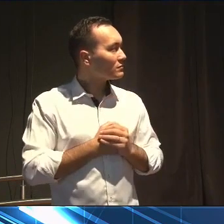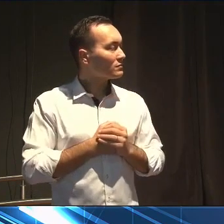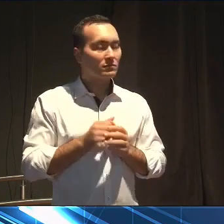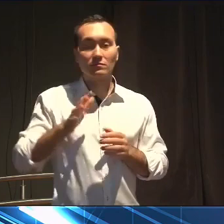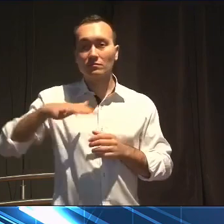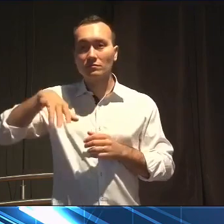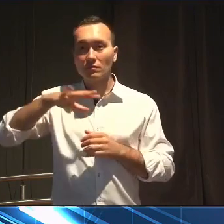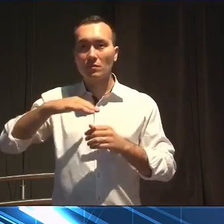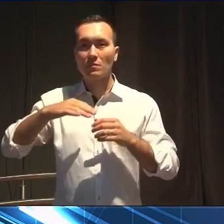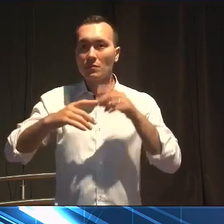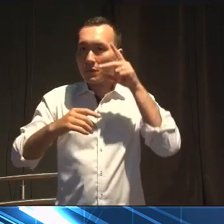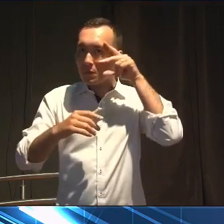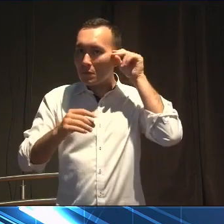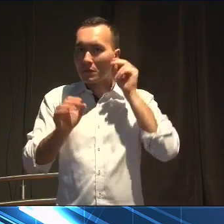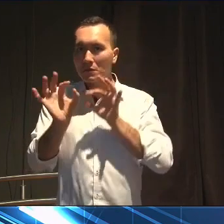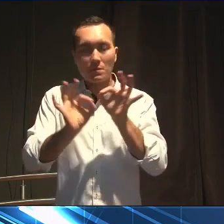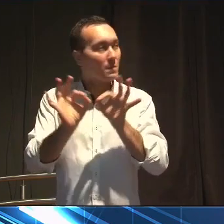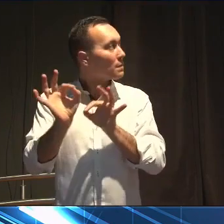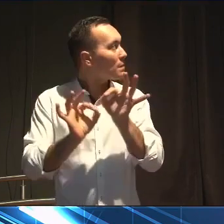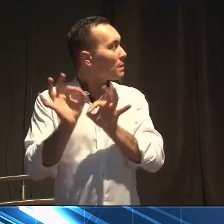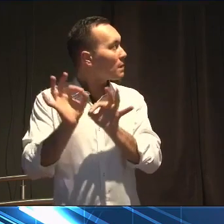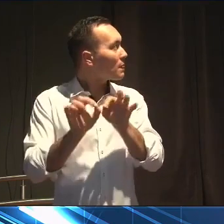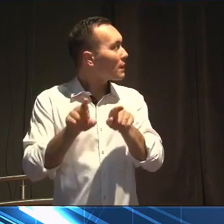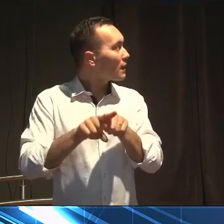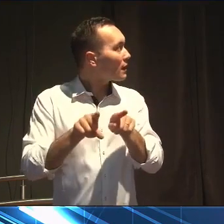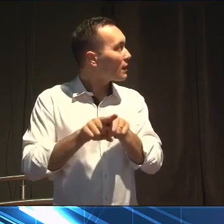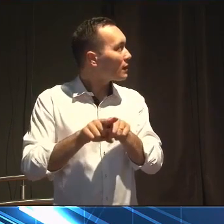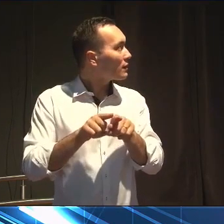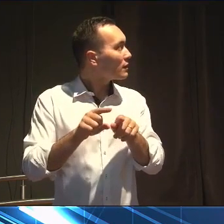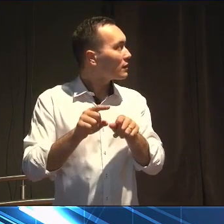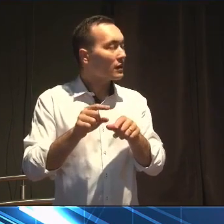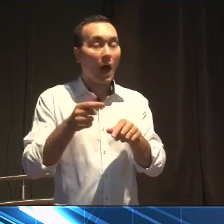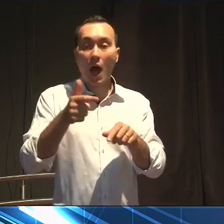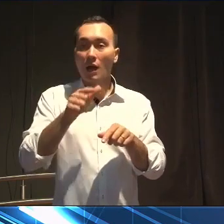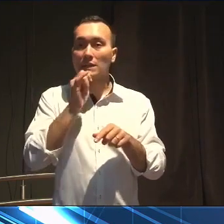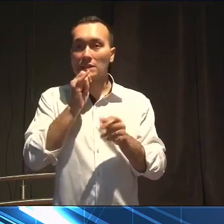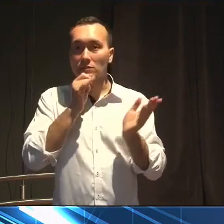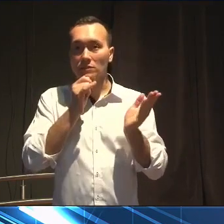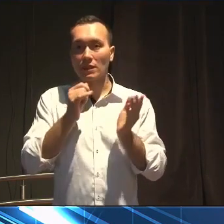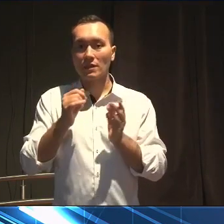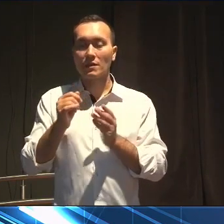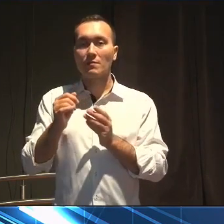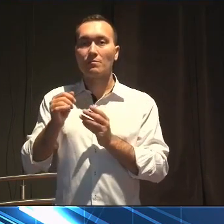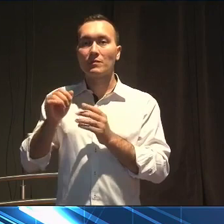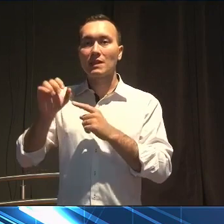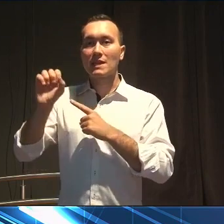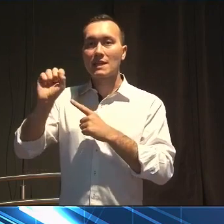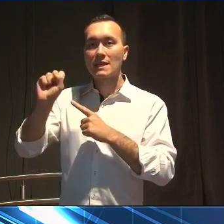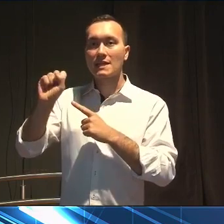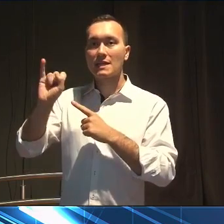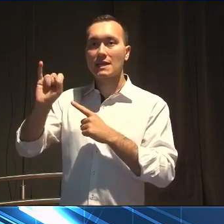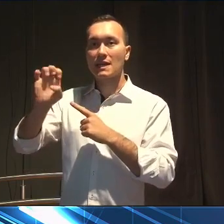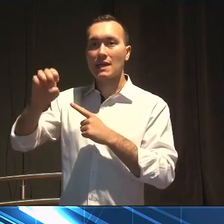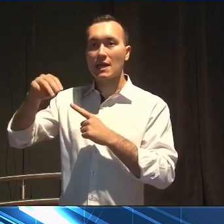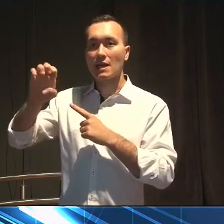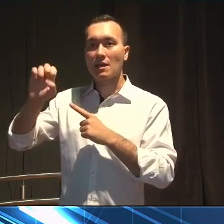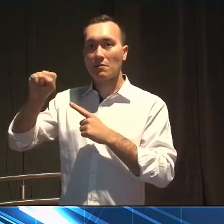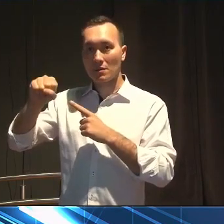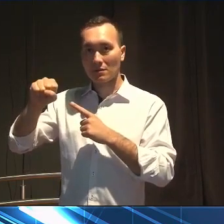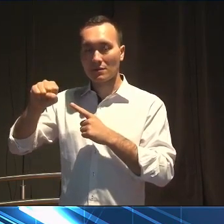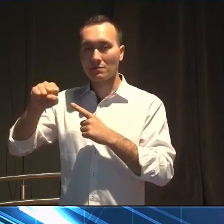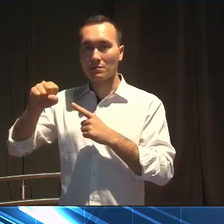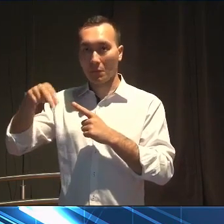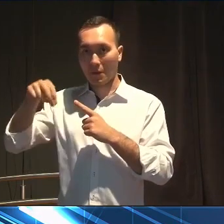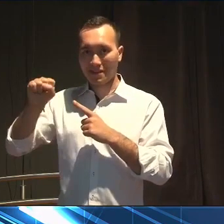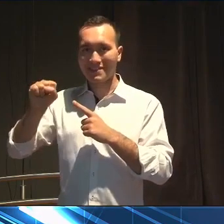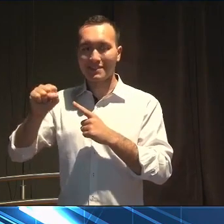otimizada usando todas essas tecnologias, porque aqui você precisava descobrir qual o tipo de material que vai ser usado e fazer simulação do fluido